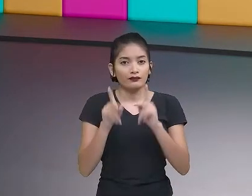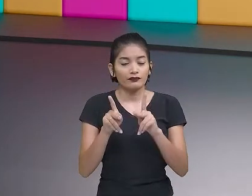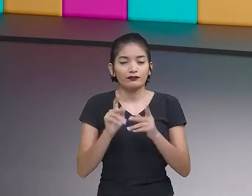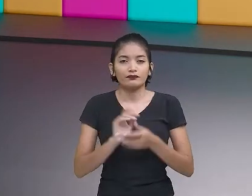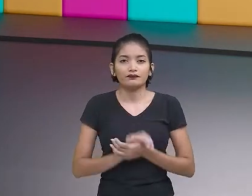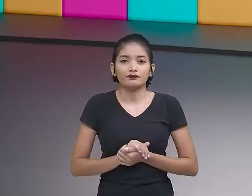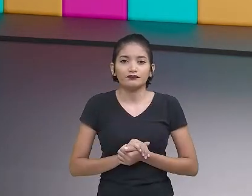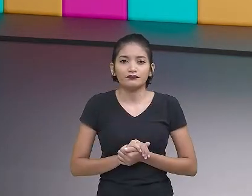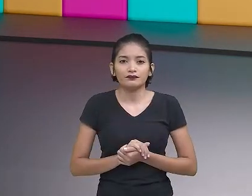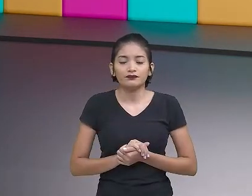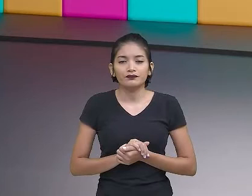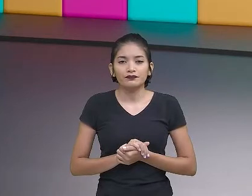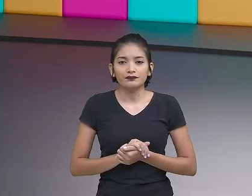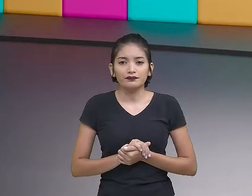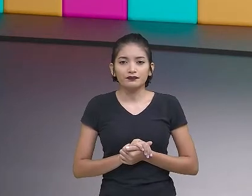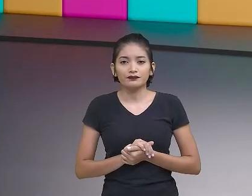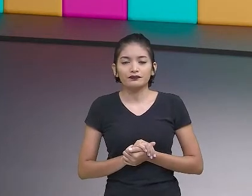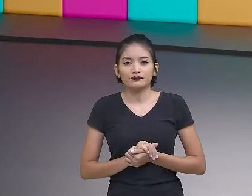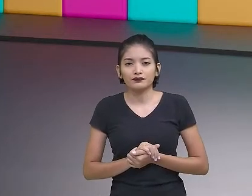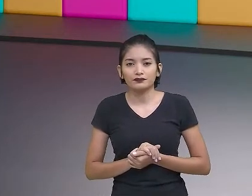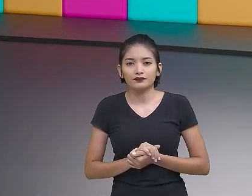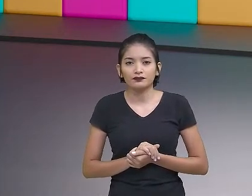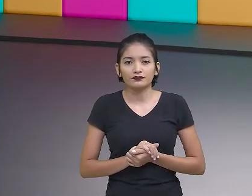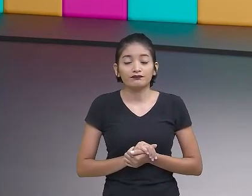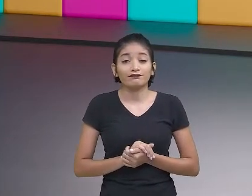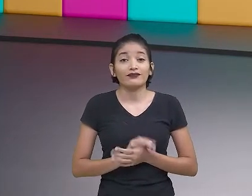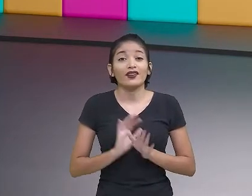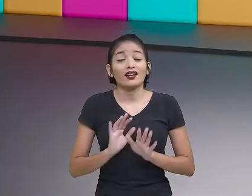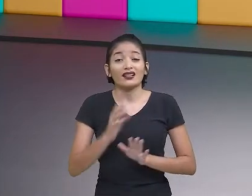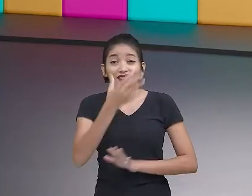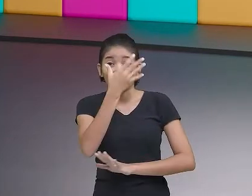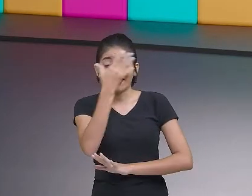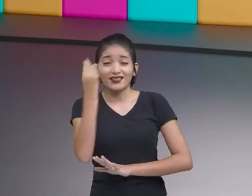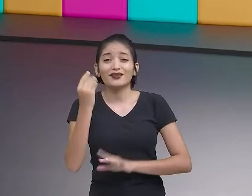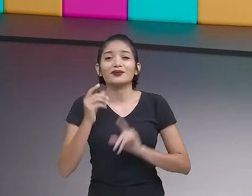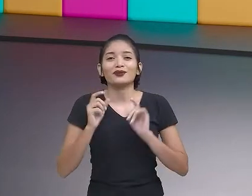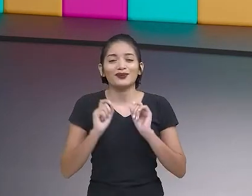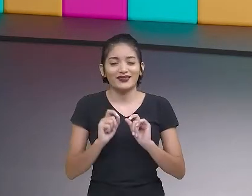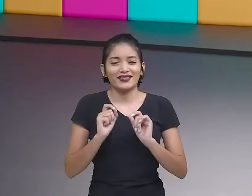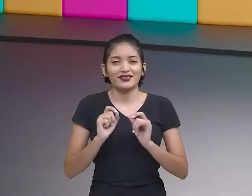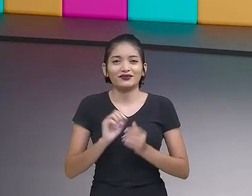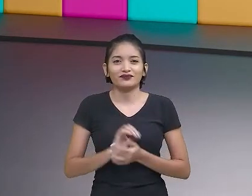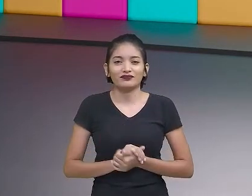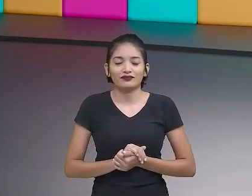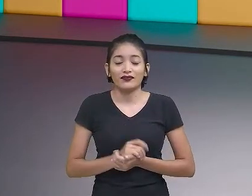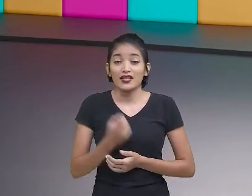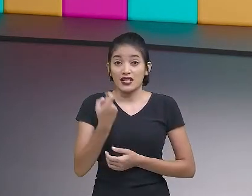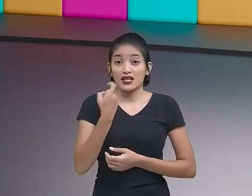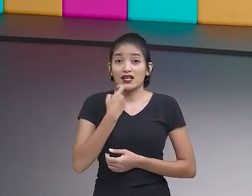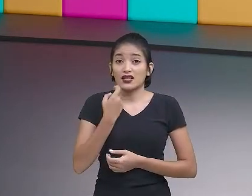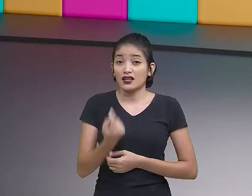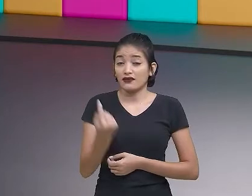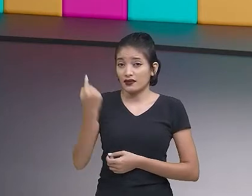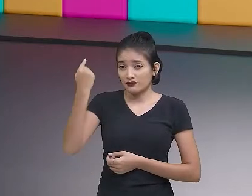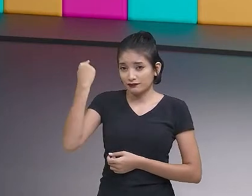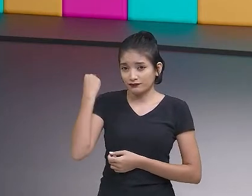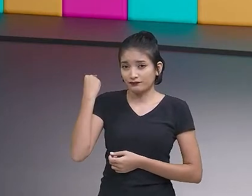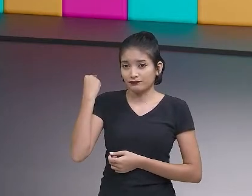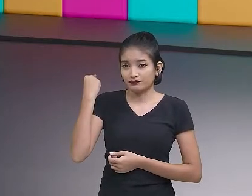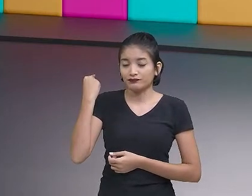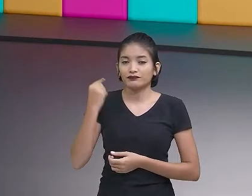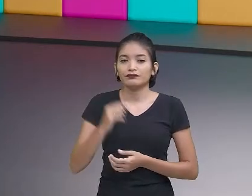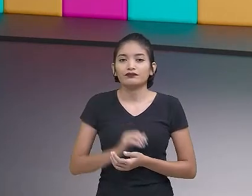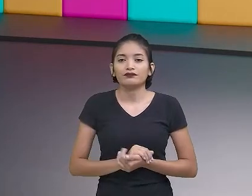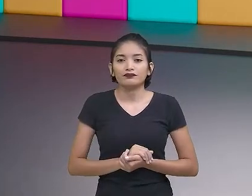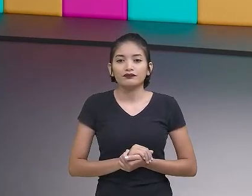com vocês. Eu já ia esquecendo. Na sexta-feira passada, eu pedi